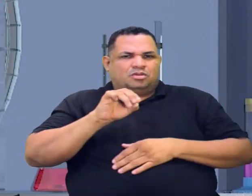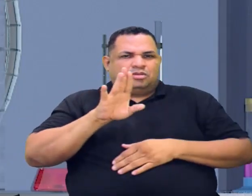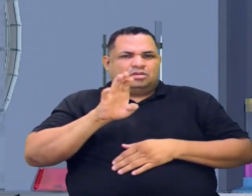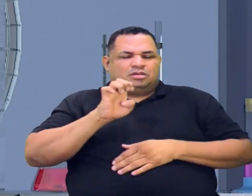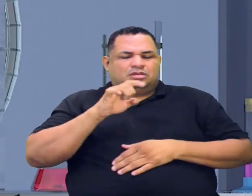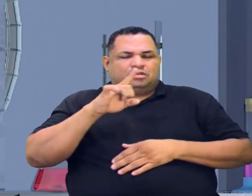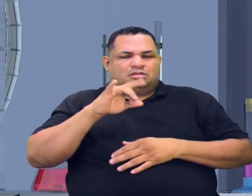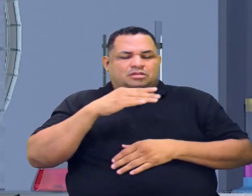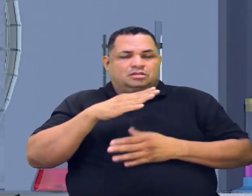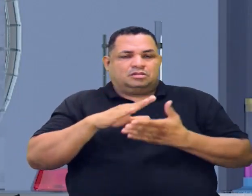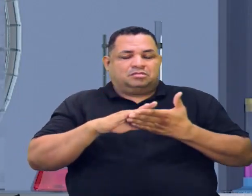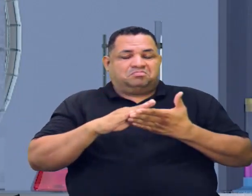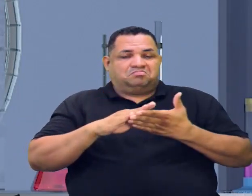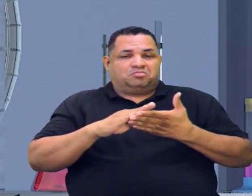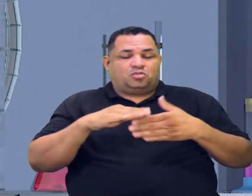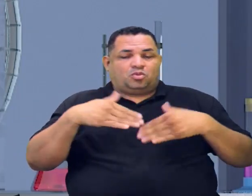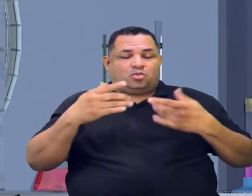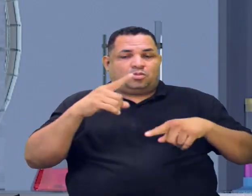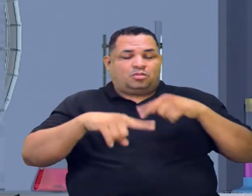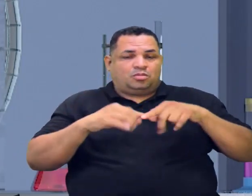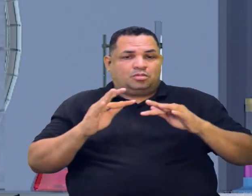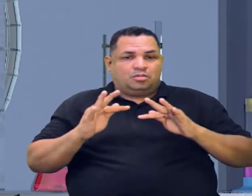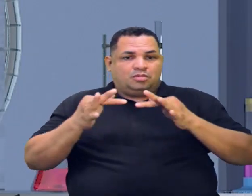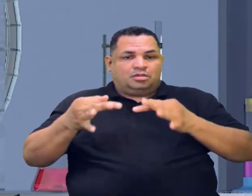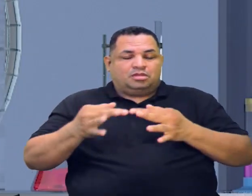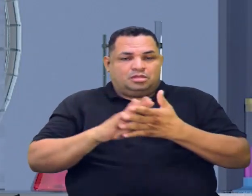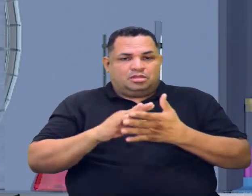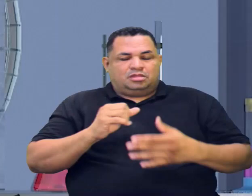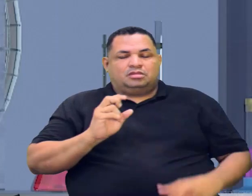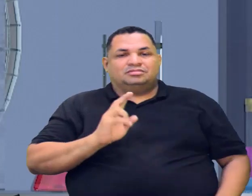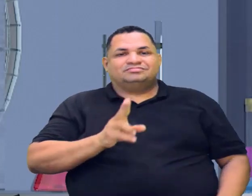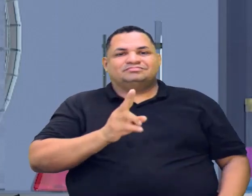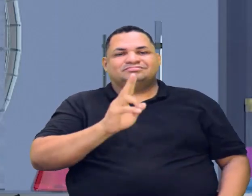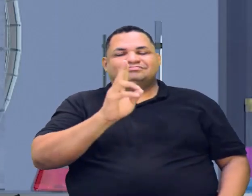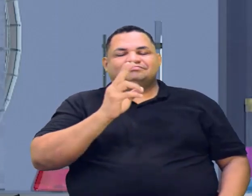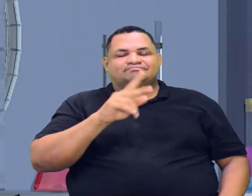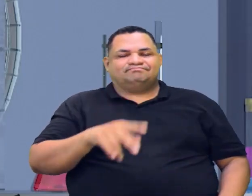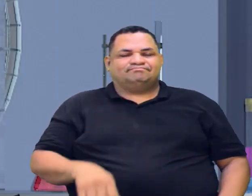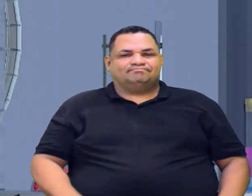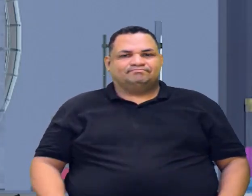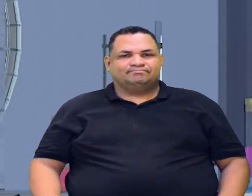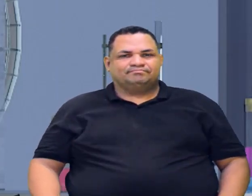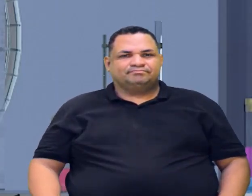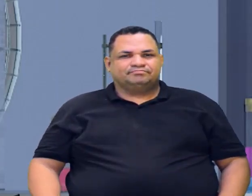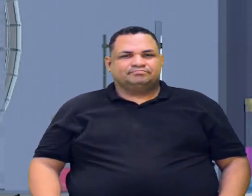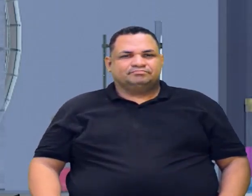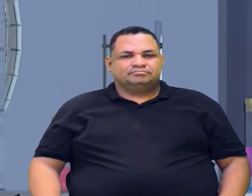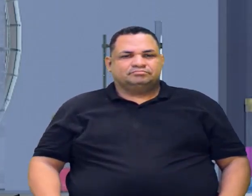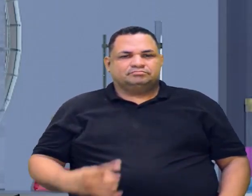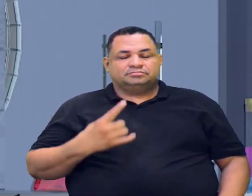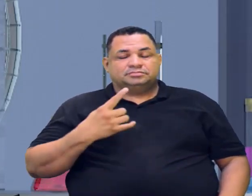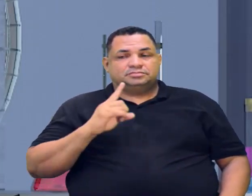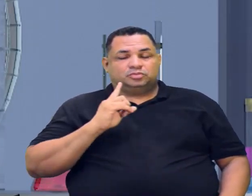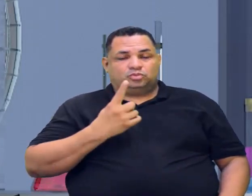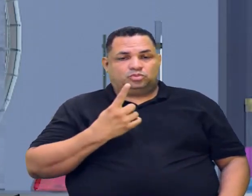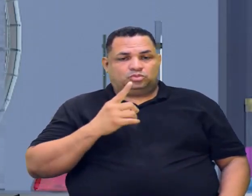do álcool, fulano de tal, qual o produto final? Sempre será um